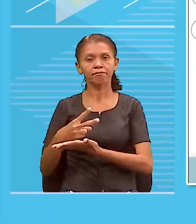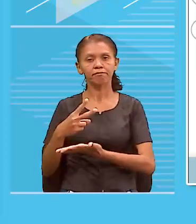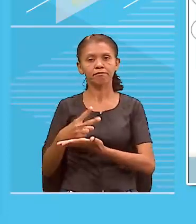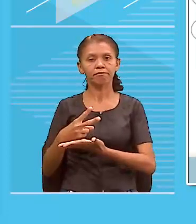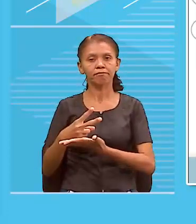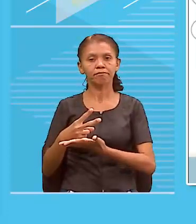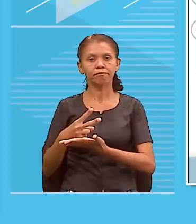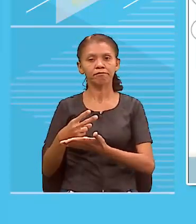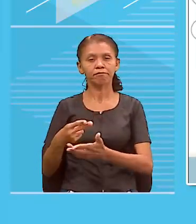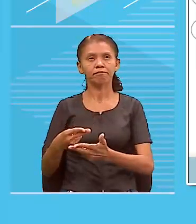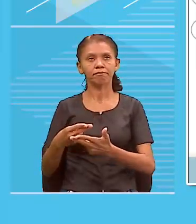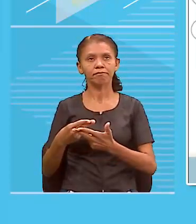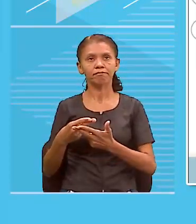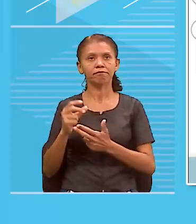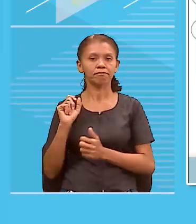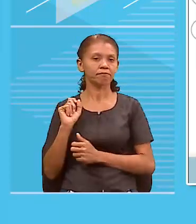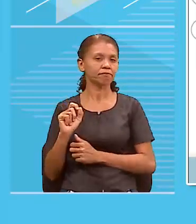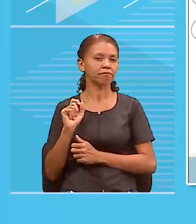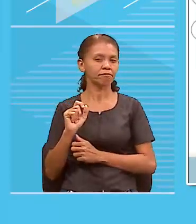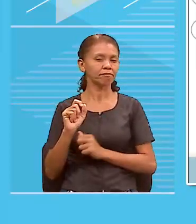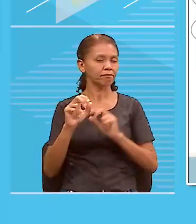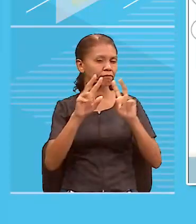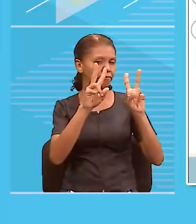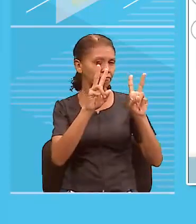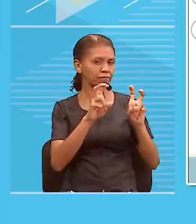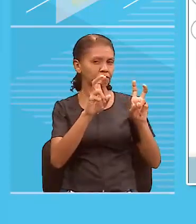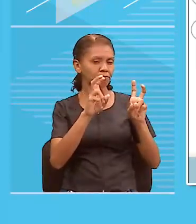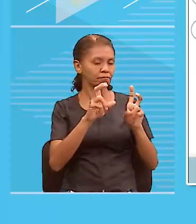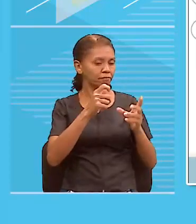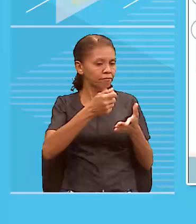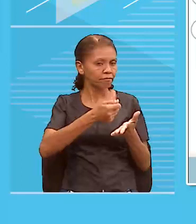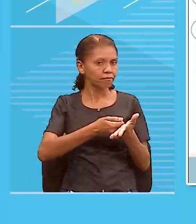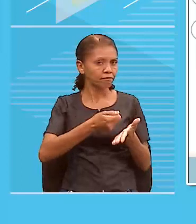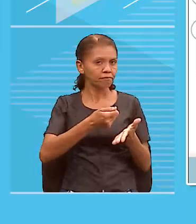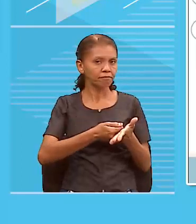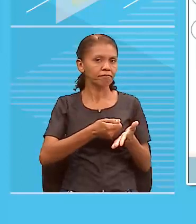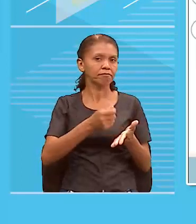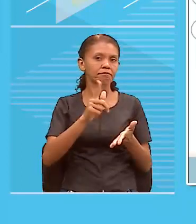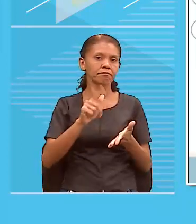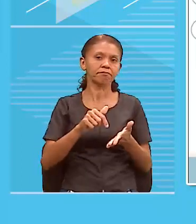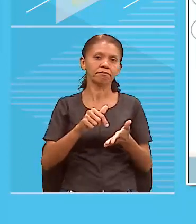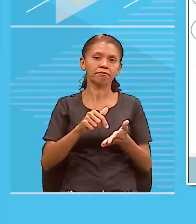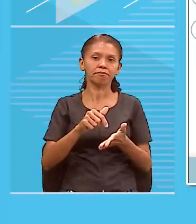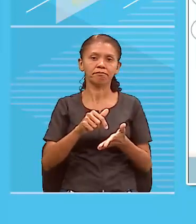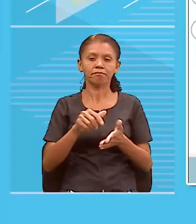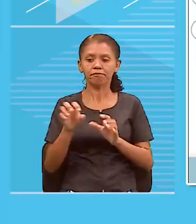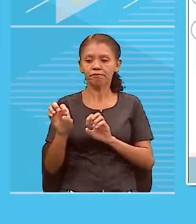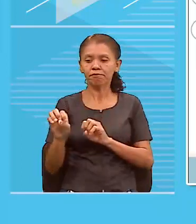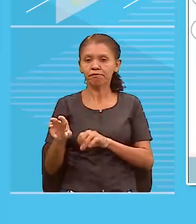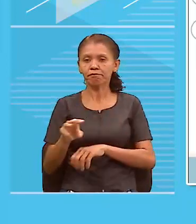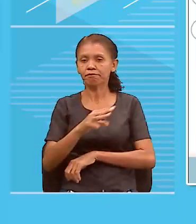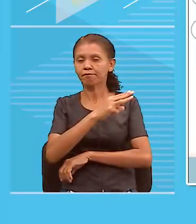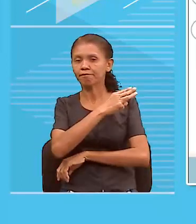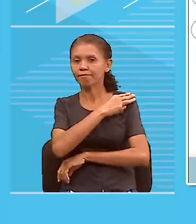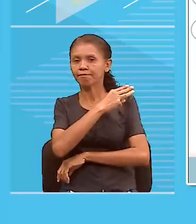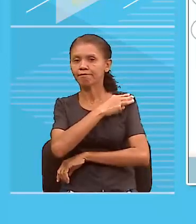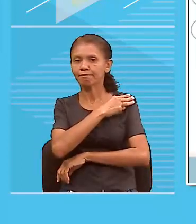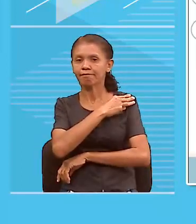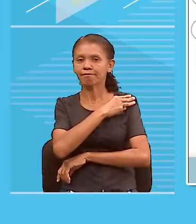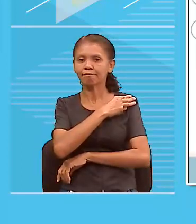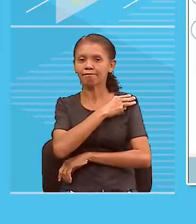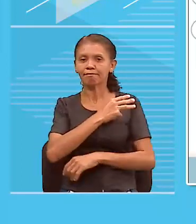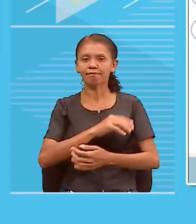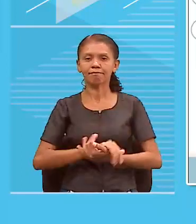nós colocamos o tópico que é exigido para o ensino médio na terceira